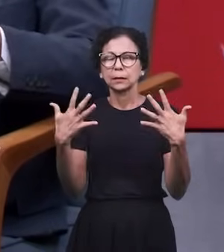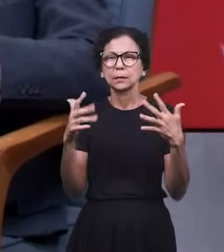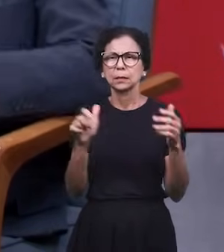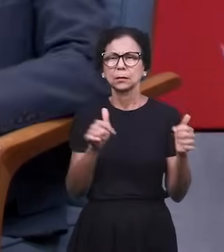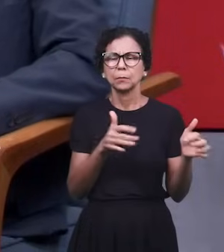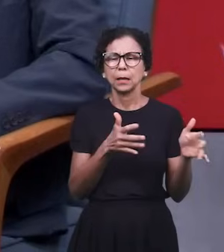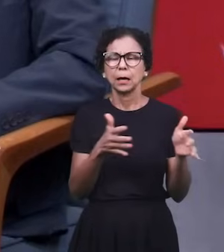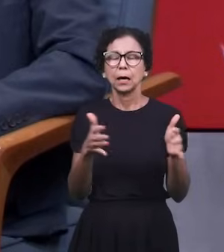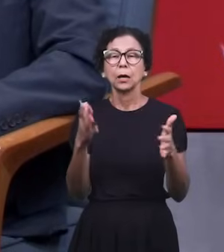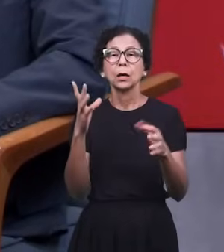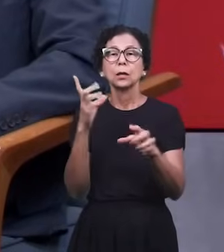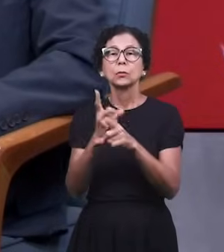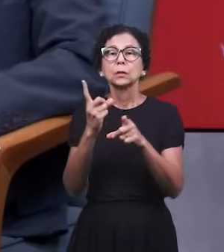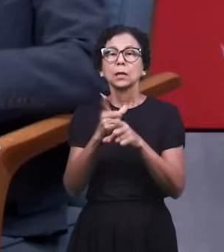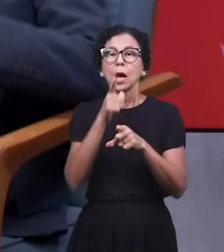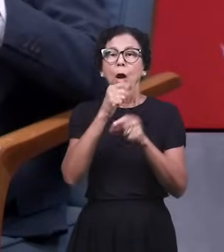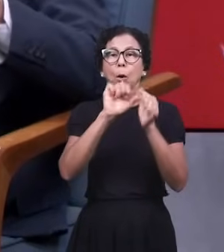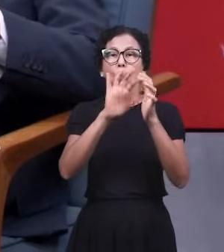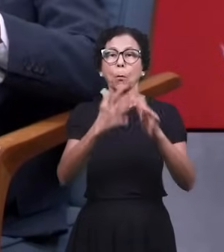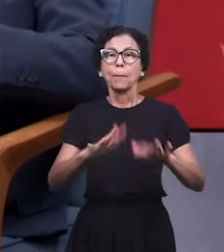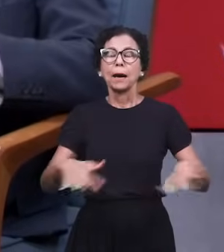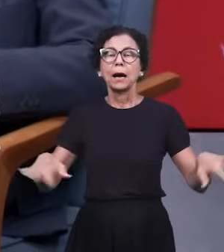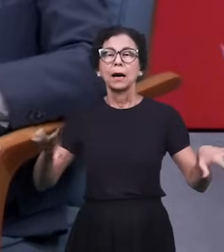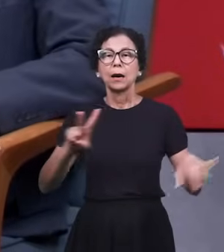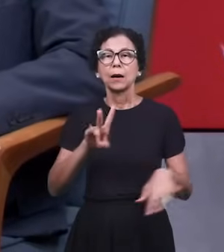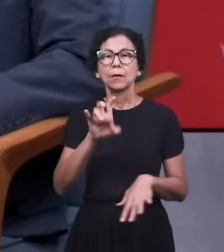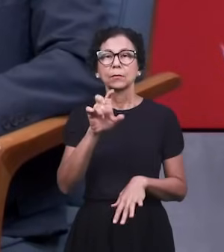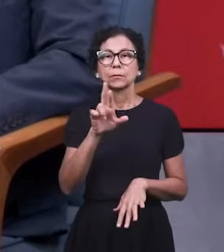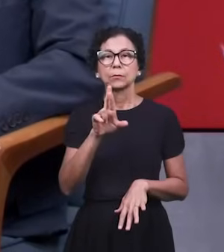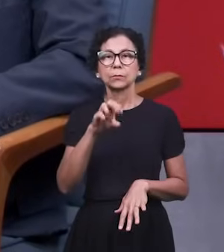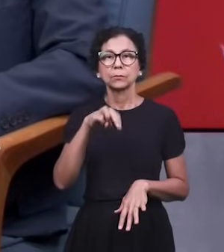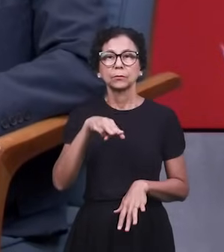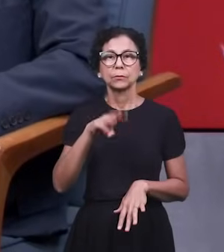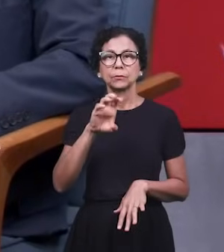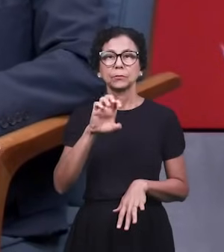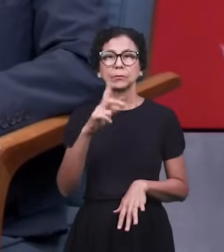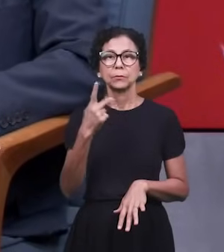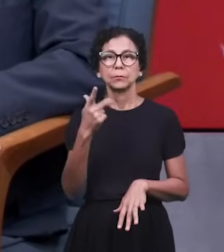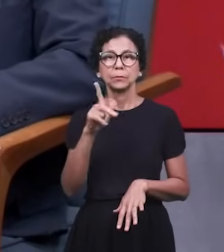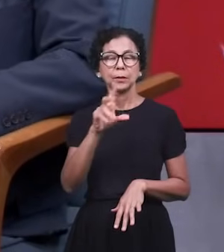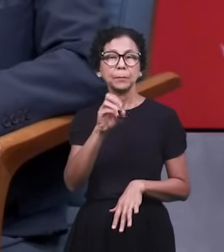de Deus ali, uma evidência da operação do Espírito Santo ali